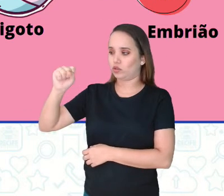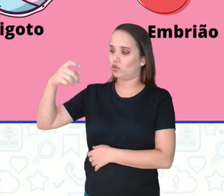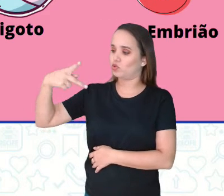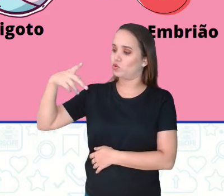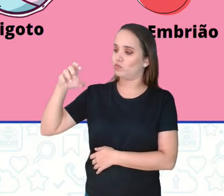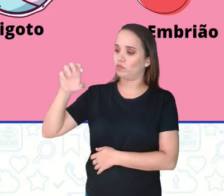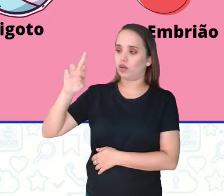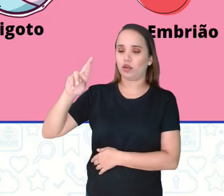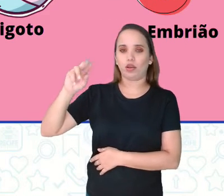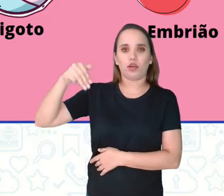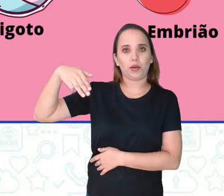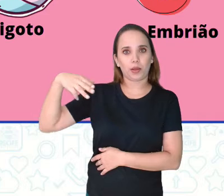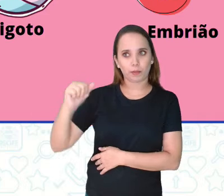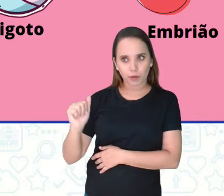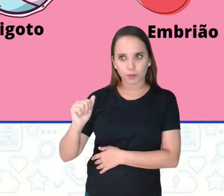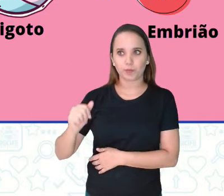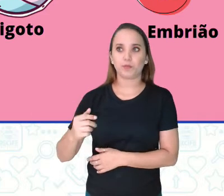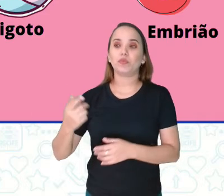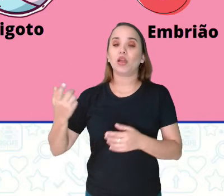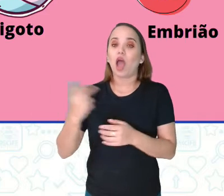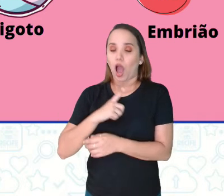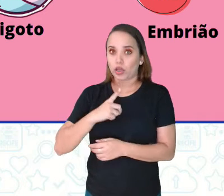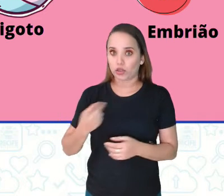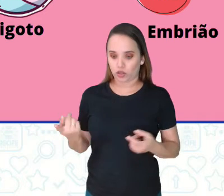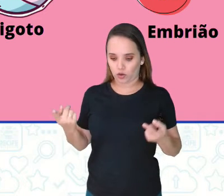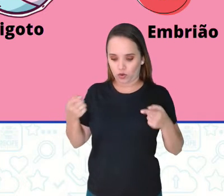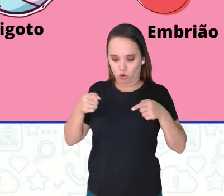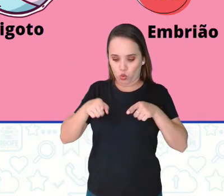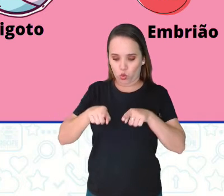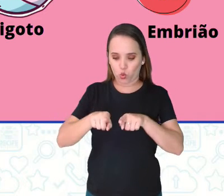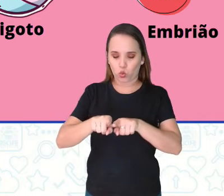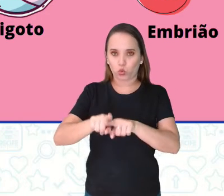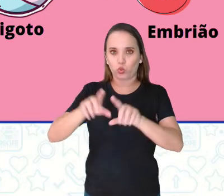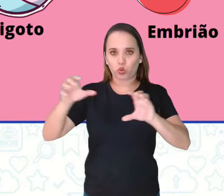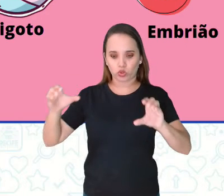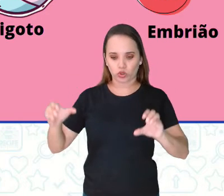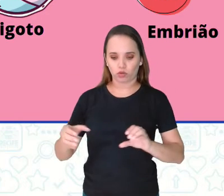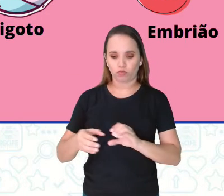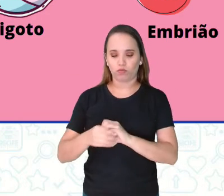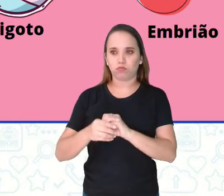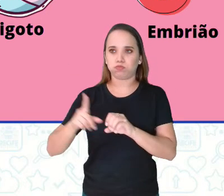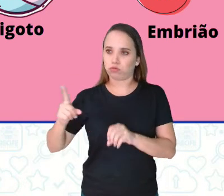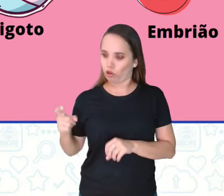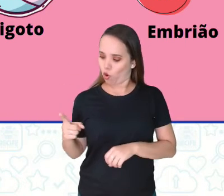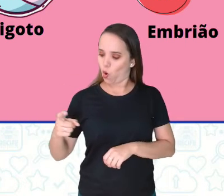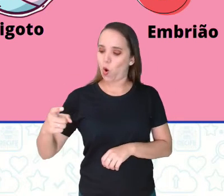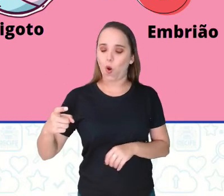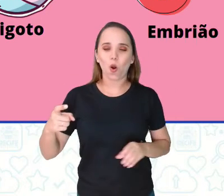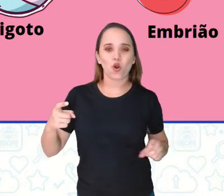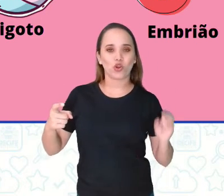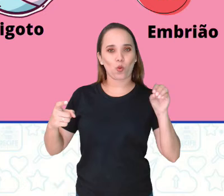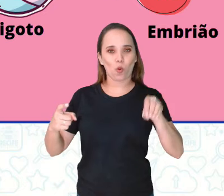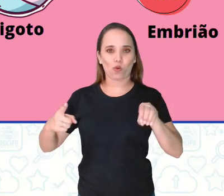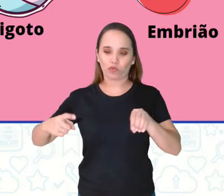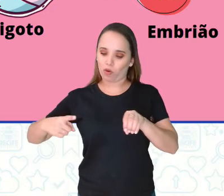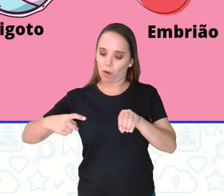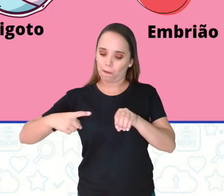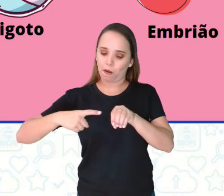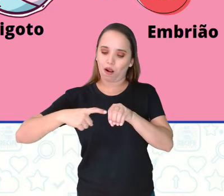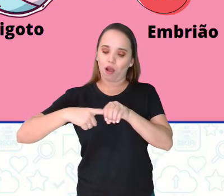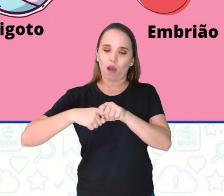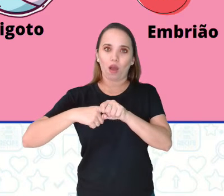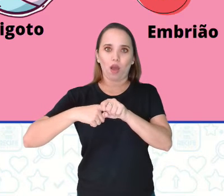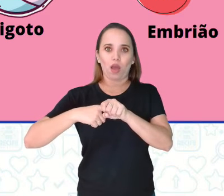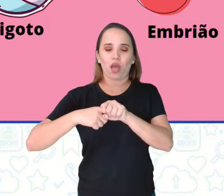é o ovócito, quando eles se encontram, quando ocorre realmente a fecundação, não é? Eles se